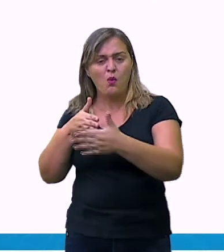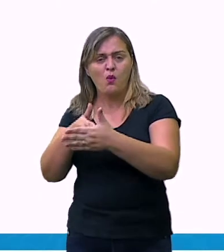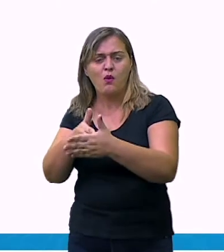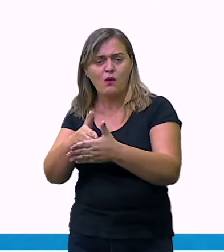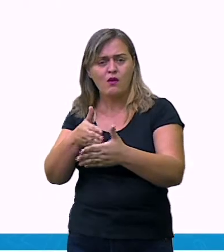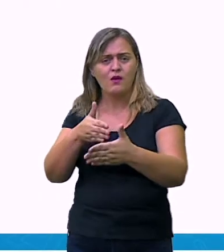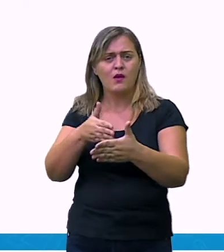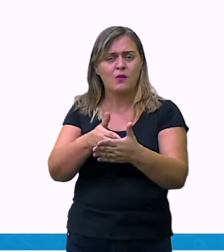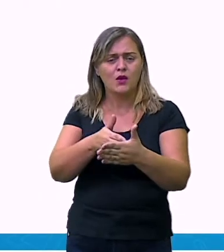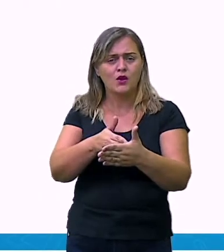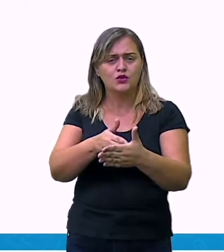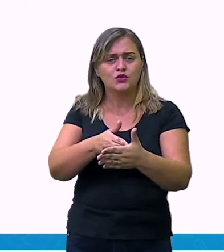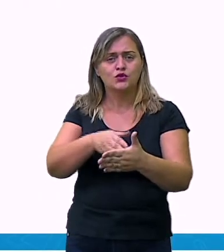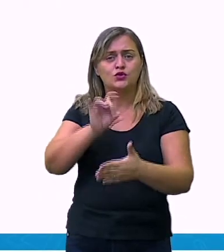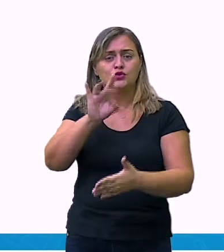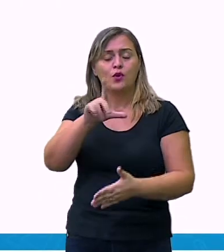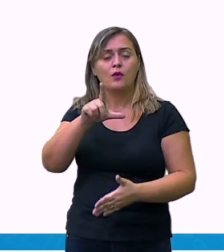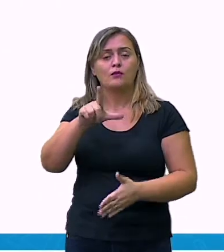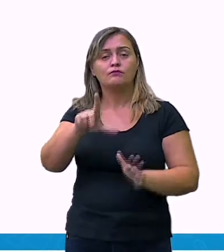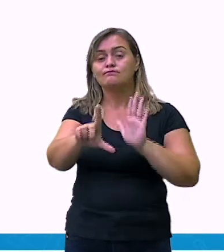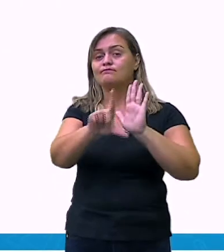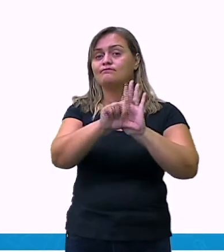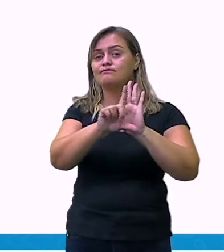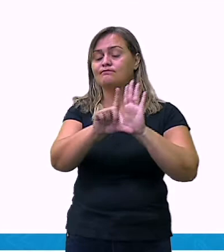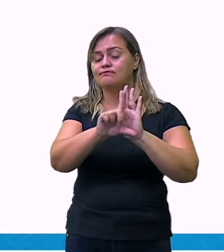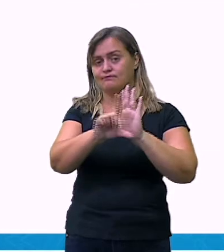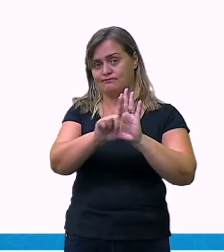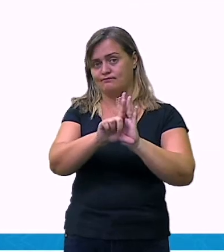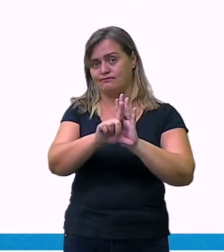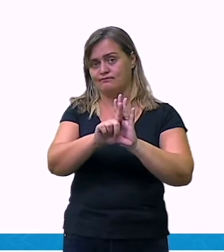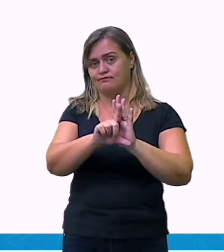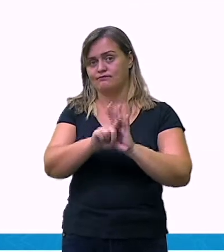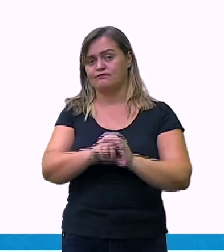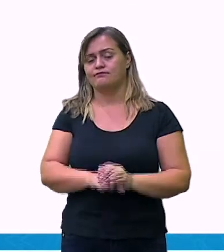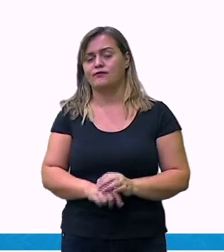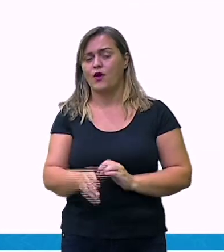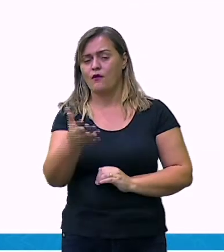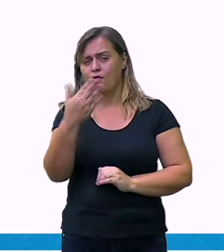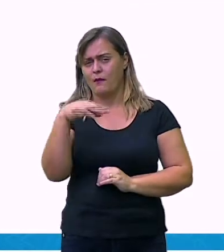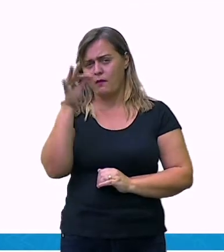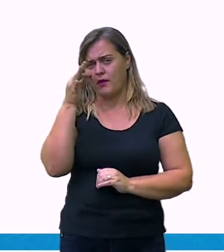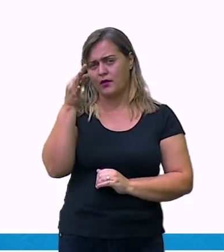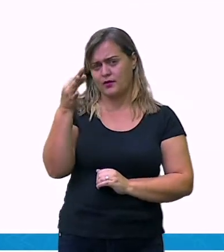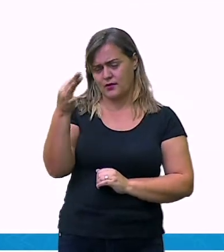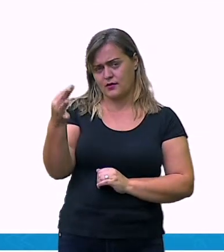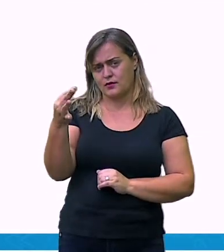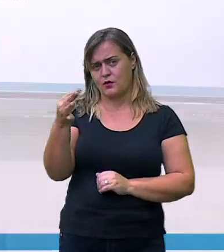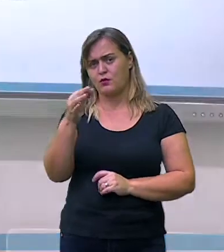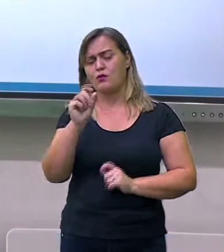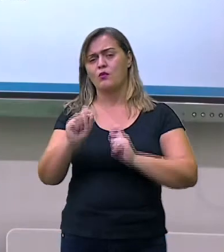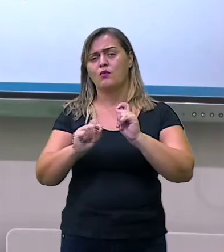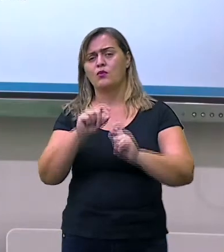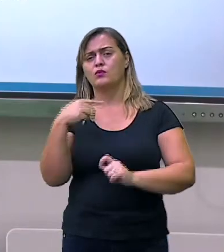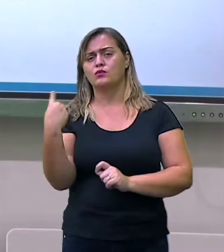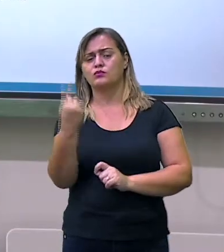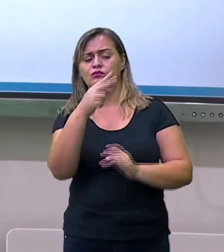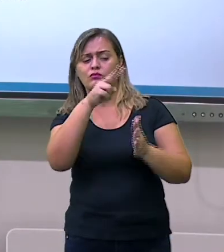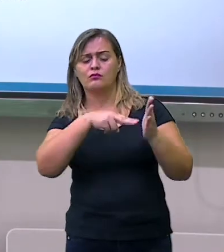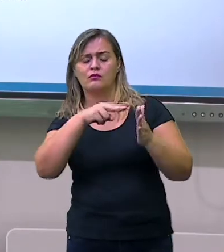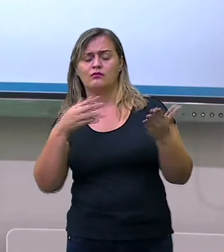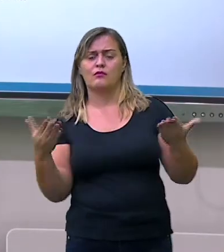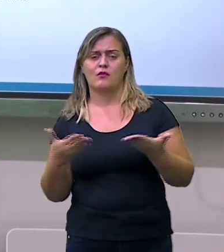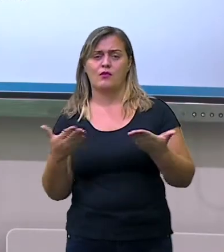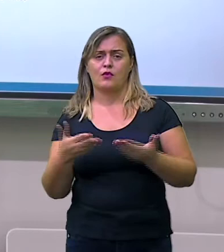determinados por leis. Então, vamos parar um pouquinho essa leitura e vamos prestar atenção nisso que a gente acabou de ler? Nós falamos aqui